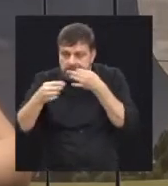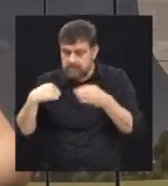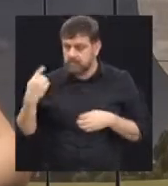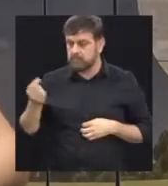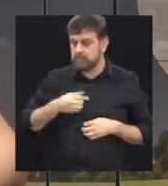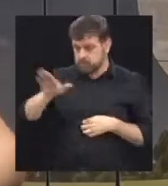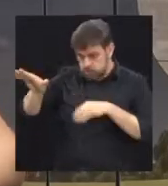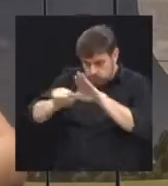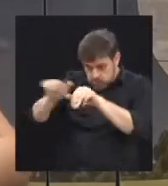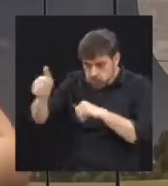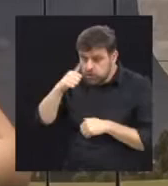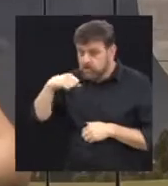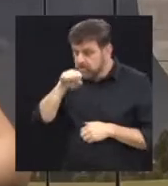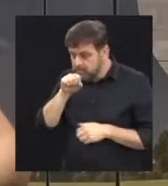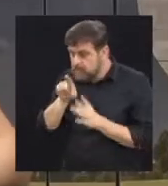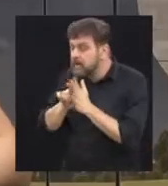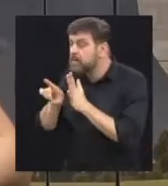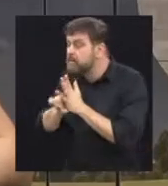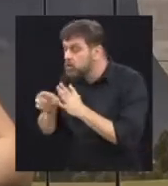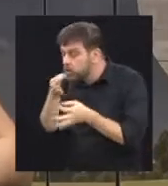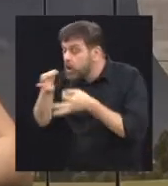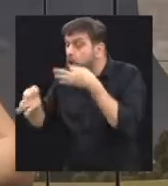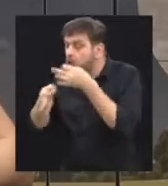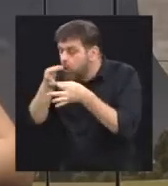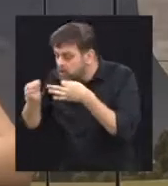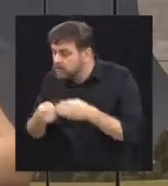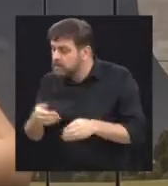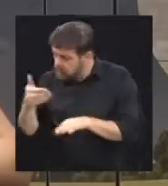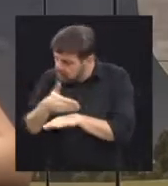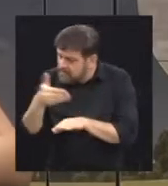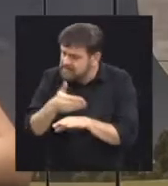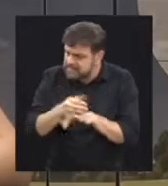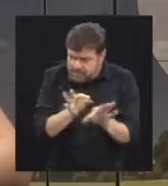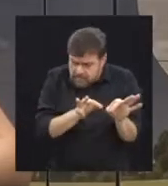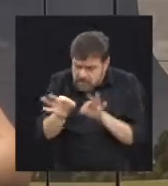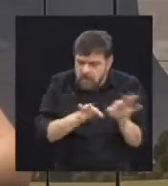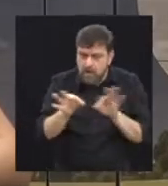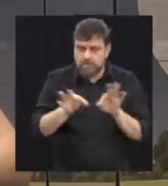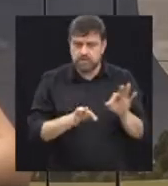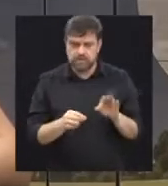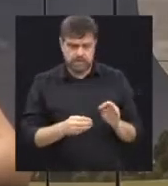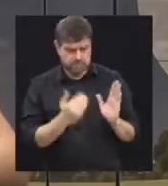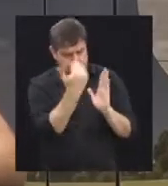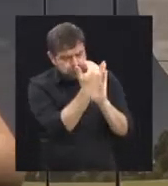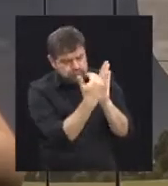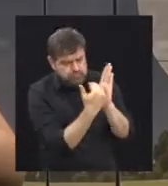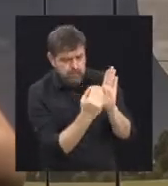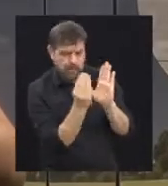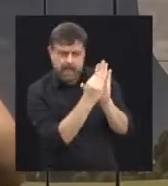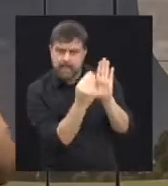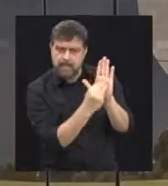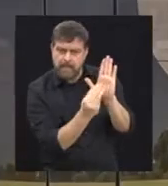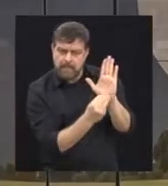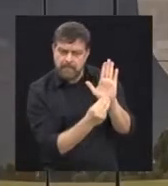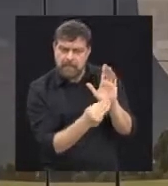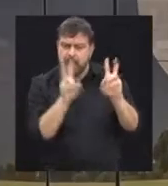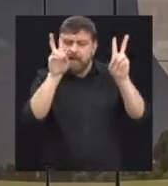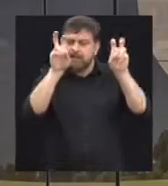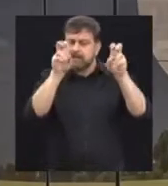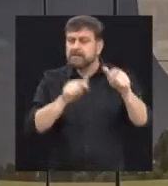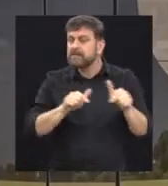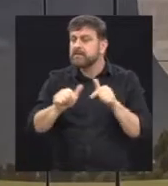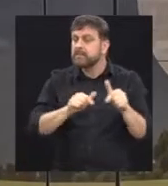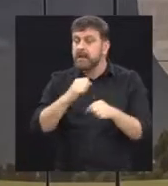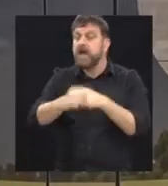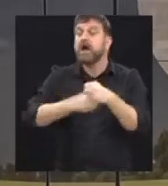nós convocamos as mães, que nós falamos para as mães para participar, para opinar, né, sobre qual o tema que nós vamos